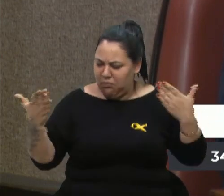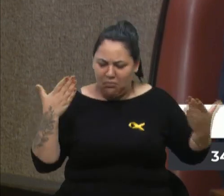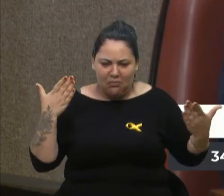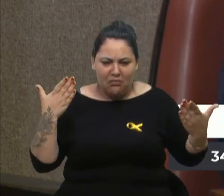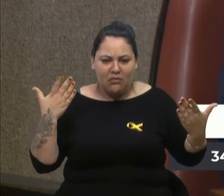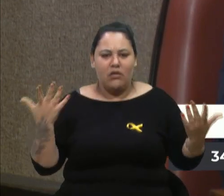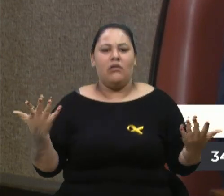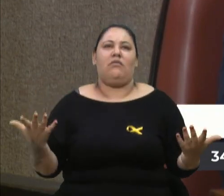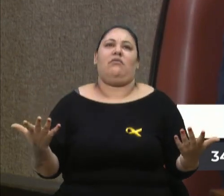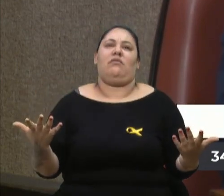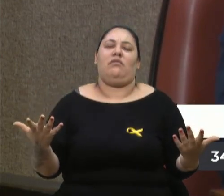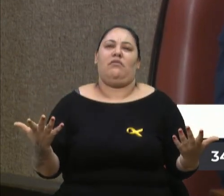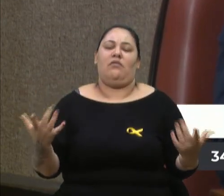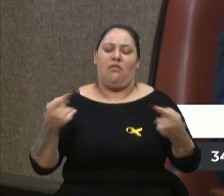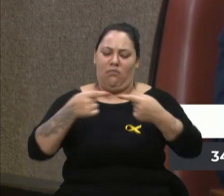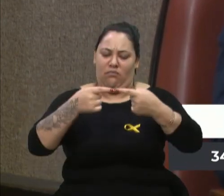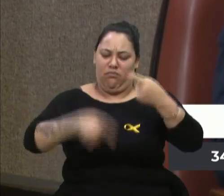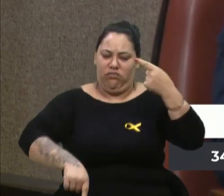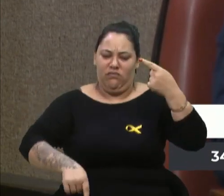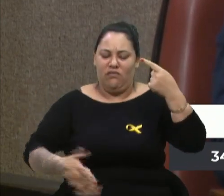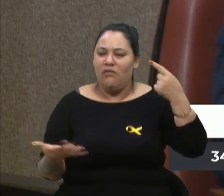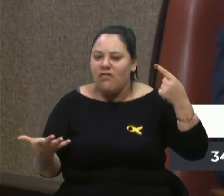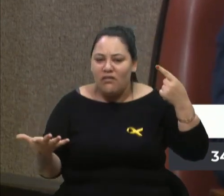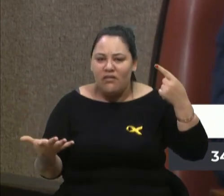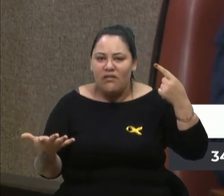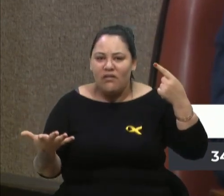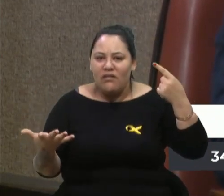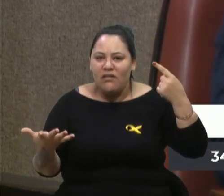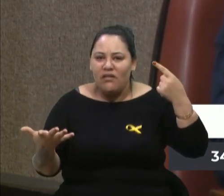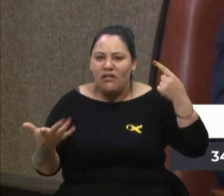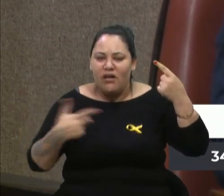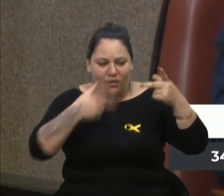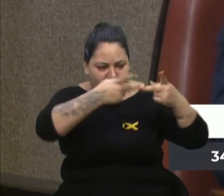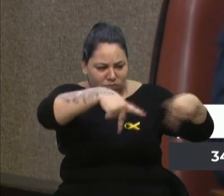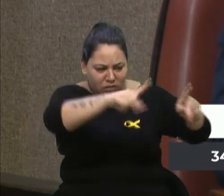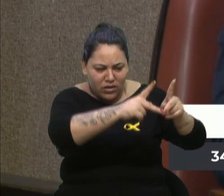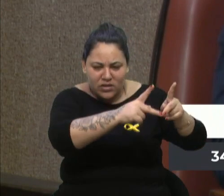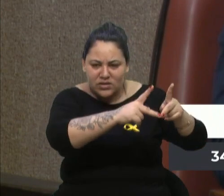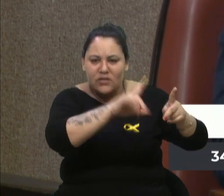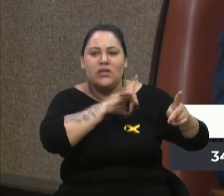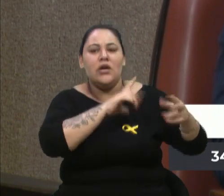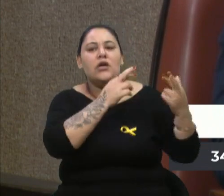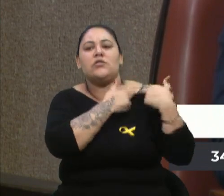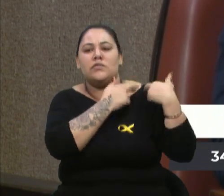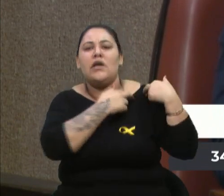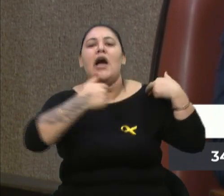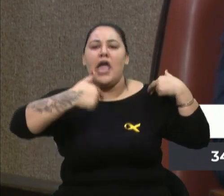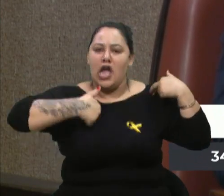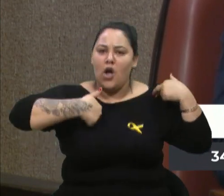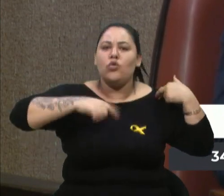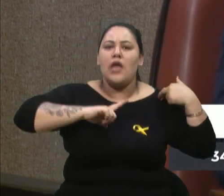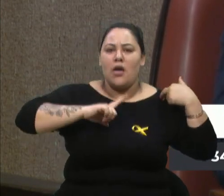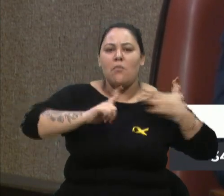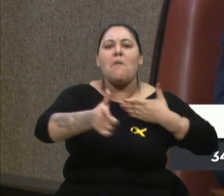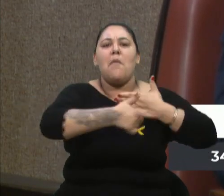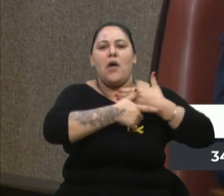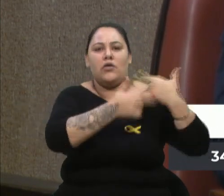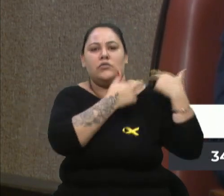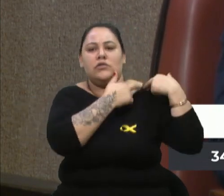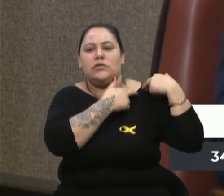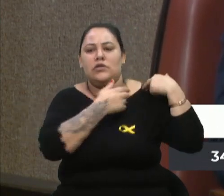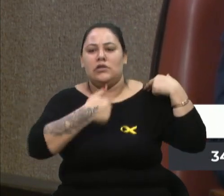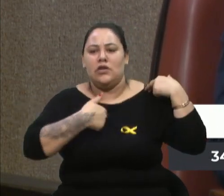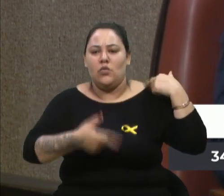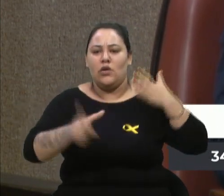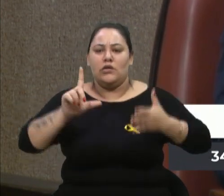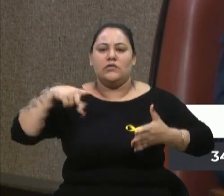diferentes. Totalmente diferentes. A população, eu tenho muita responsabilidade aqui, como tinha o vereador, quando era vereador, agora